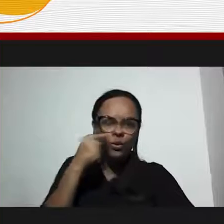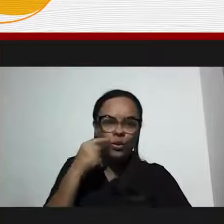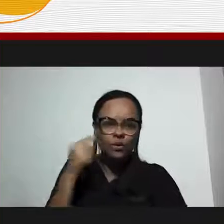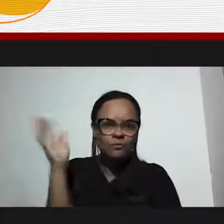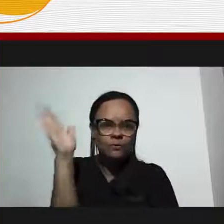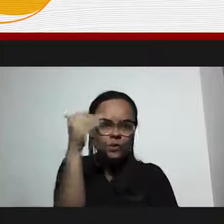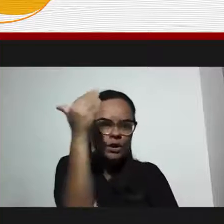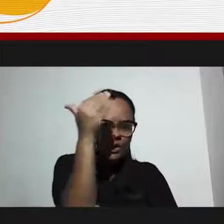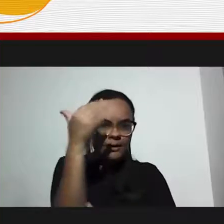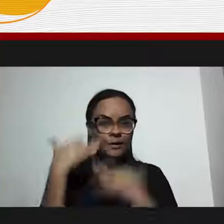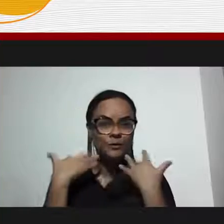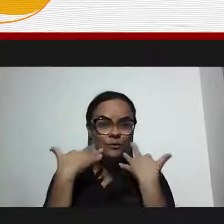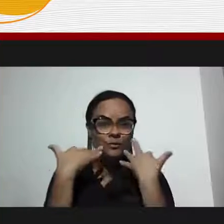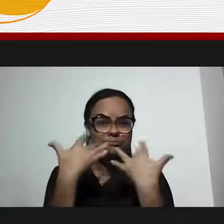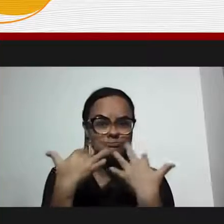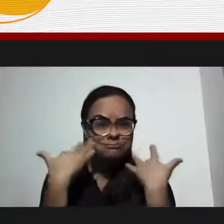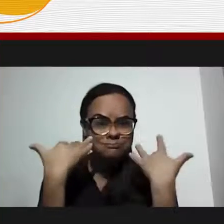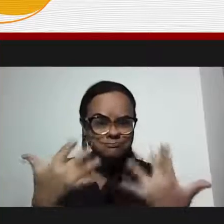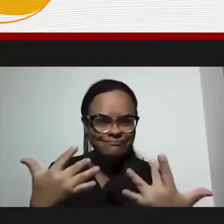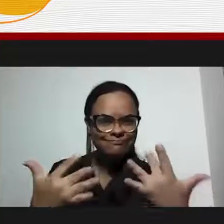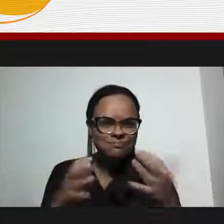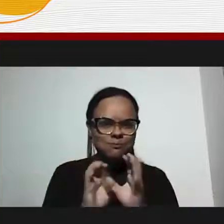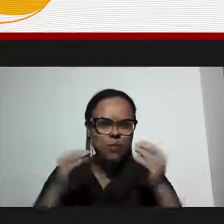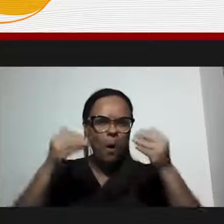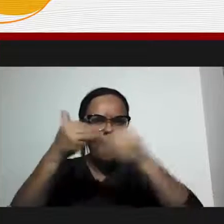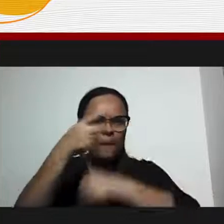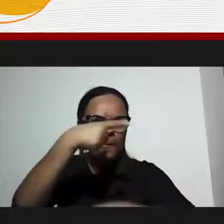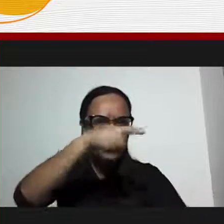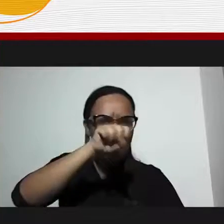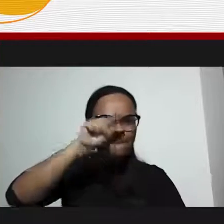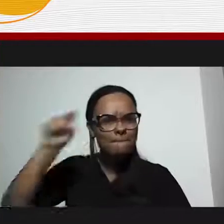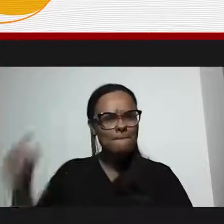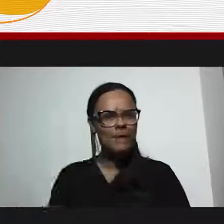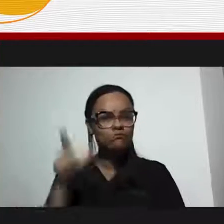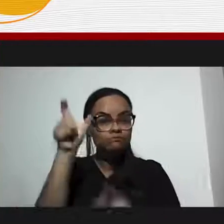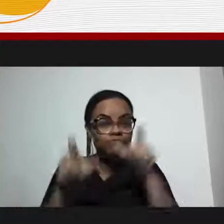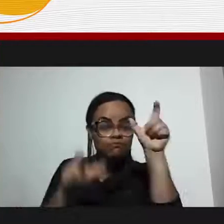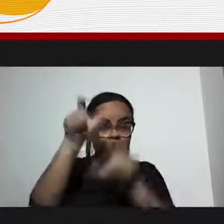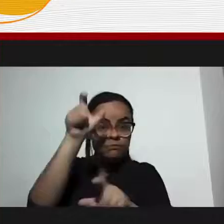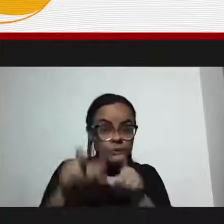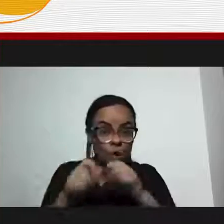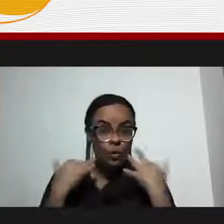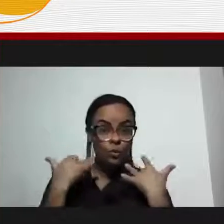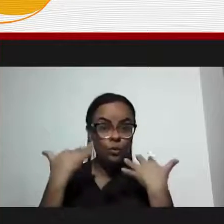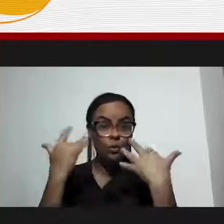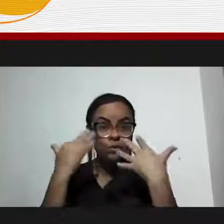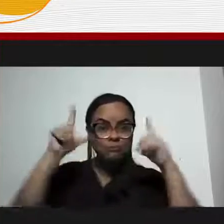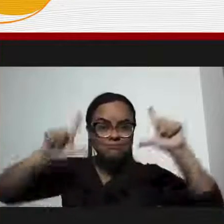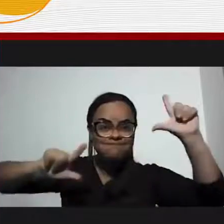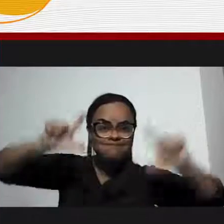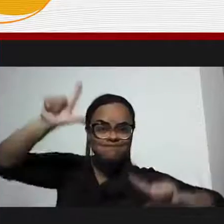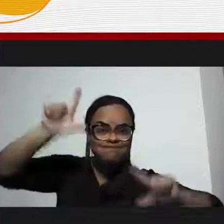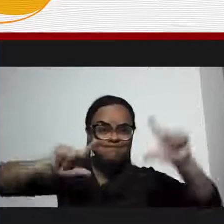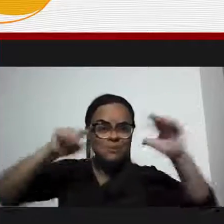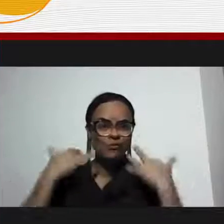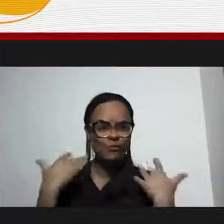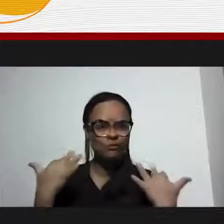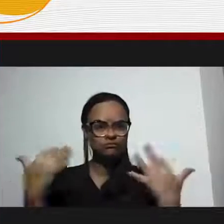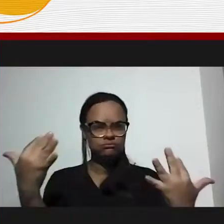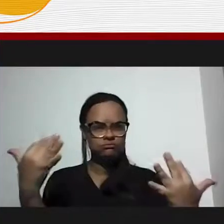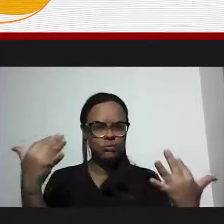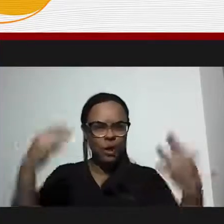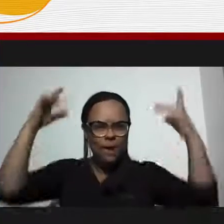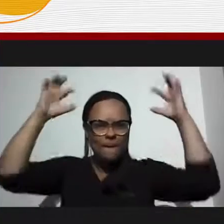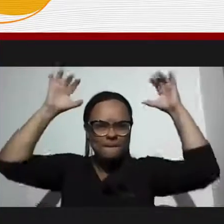Clodoaldo, mas o Maracanã, que tinha mais de 70 mil pessoas, o mundo todo vendo aquelas cenas,